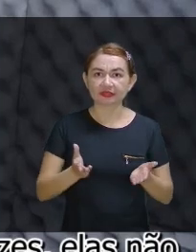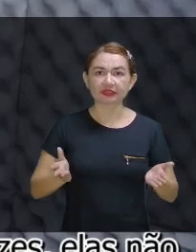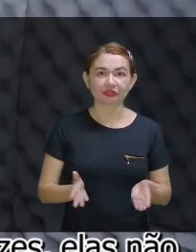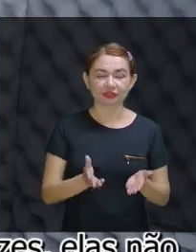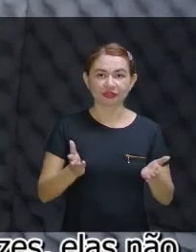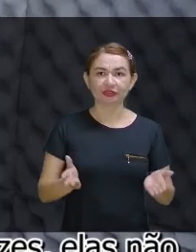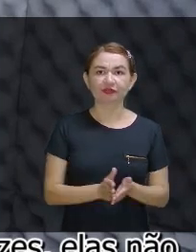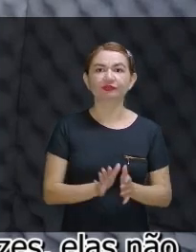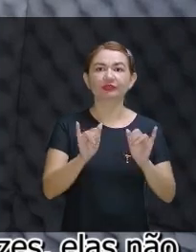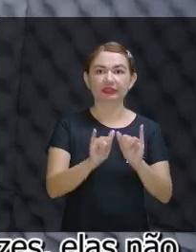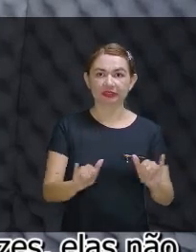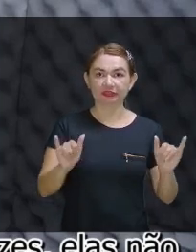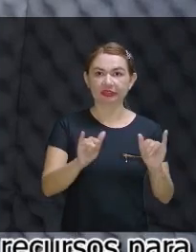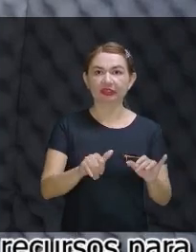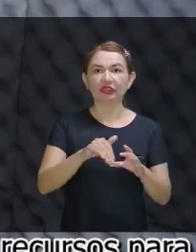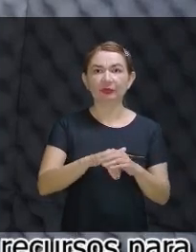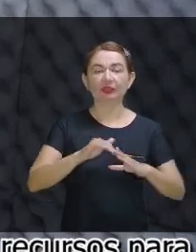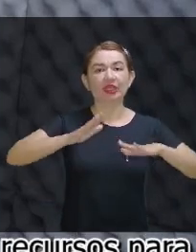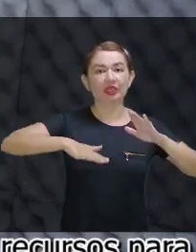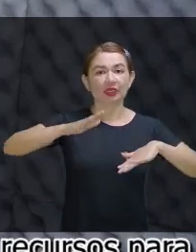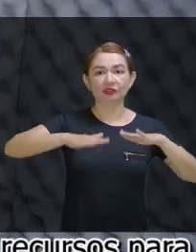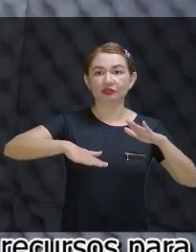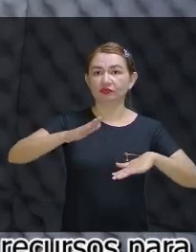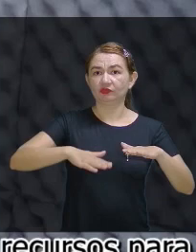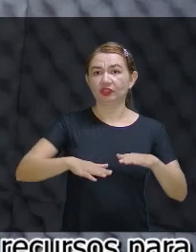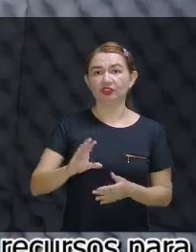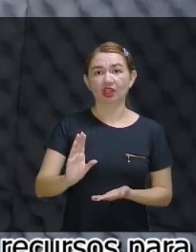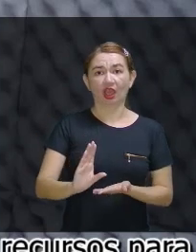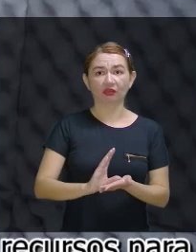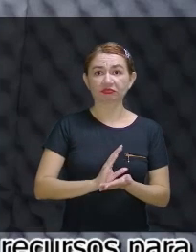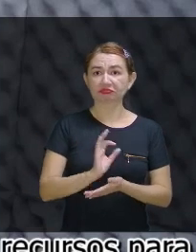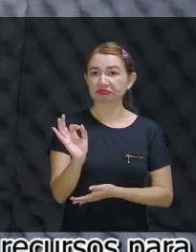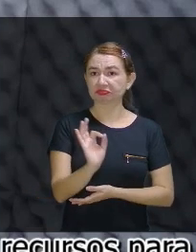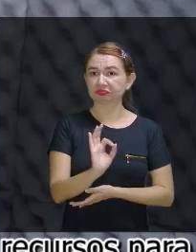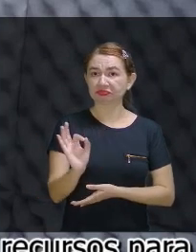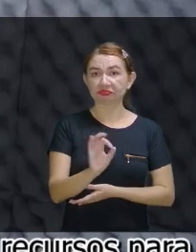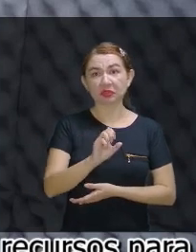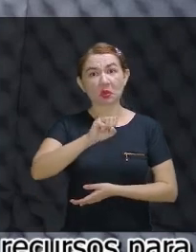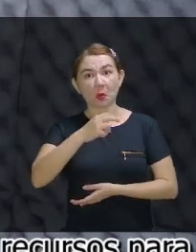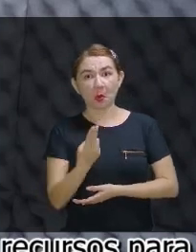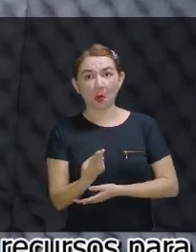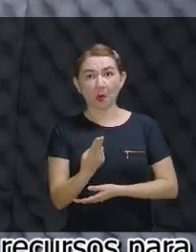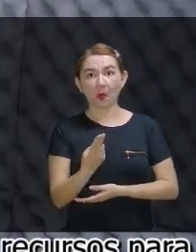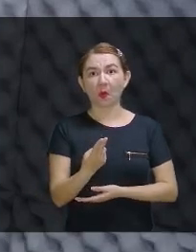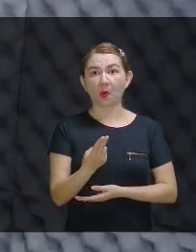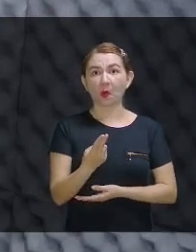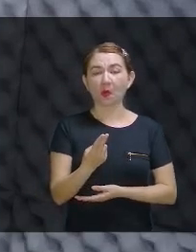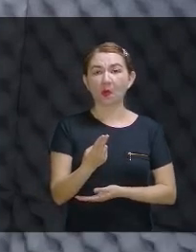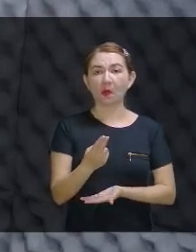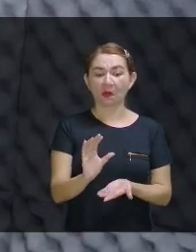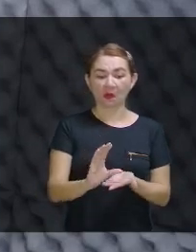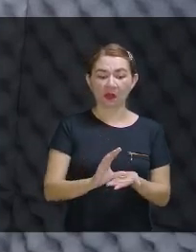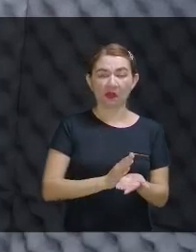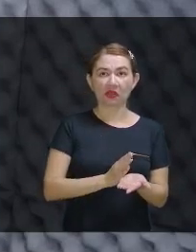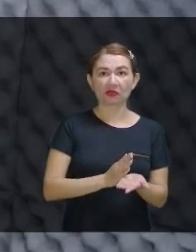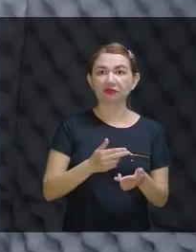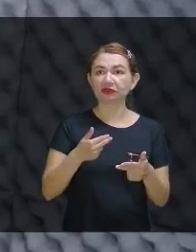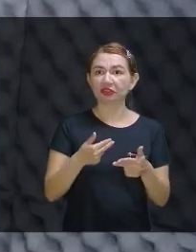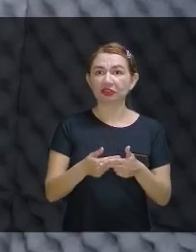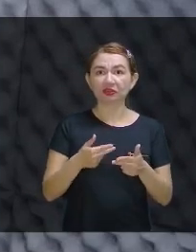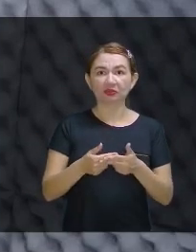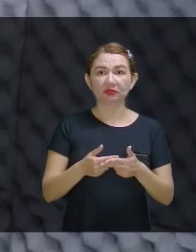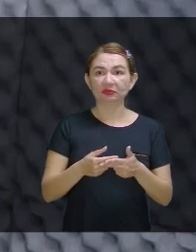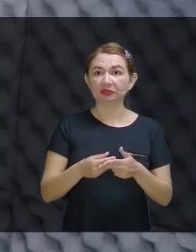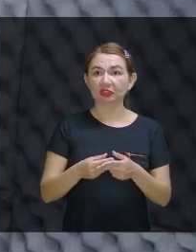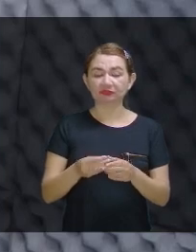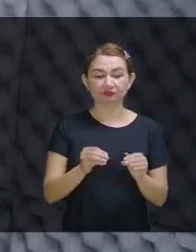nas campanhas, porque às vezes elas não recebem recursos, ou se recebem, acabam desviando esses recursos para candidaturas